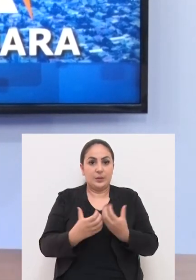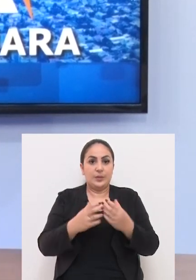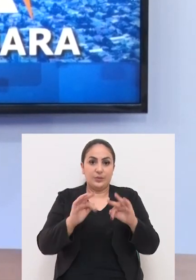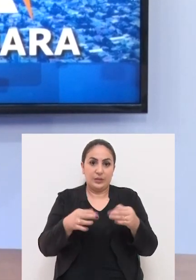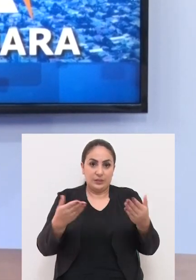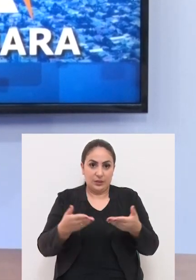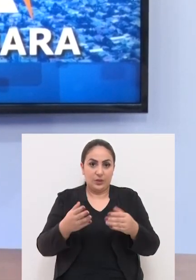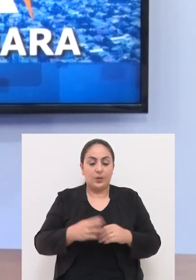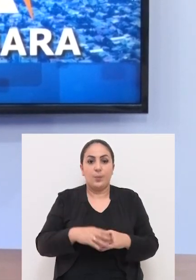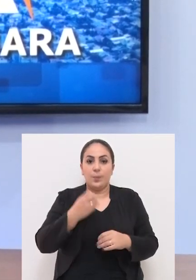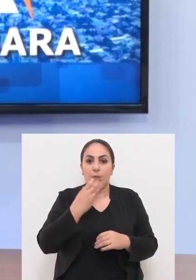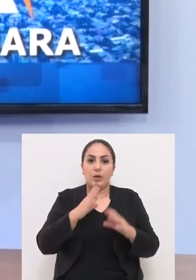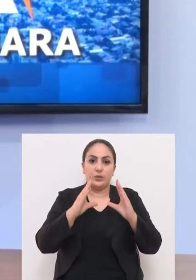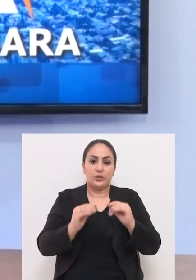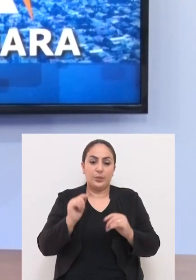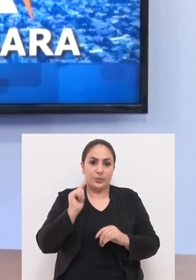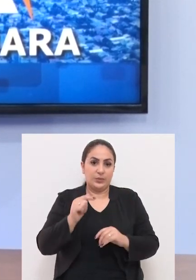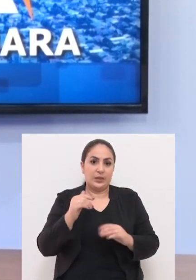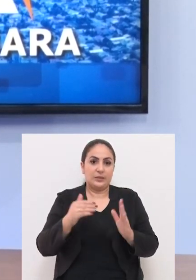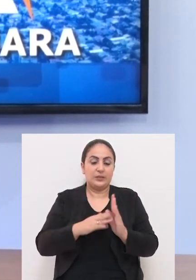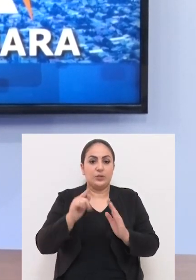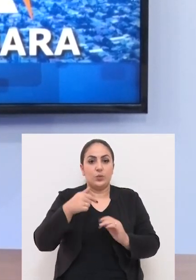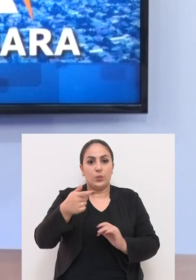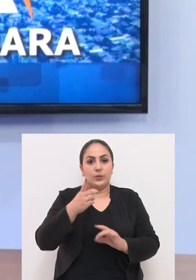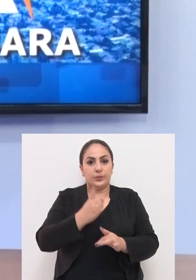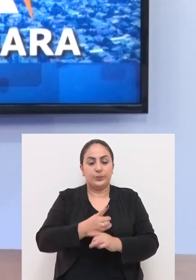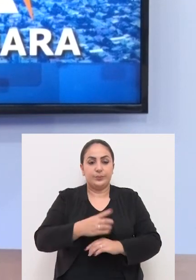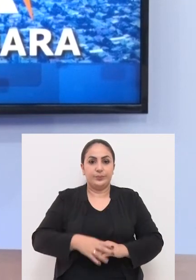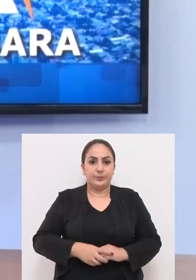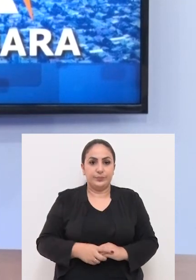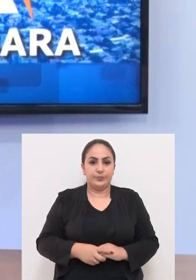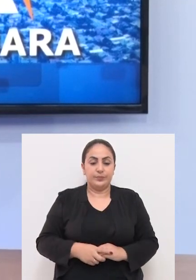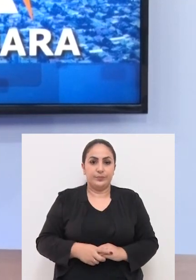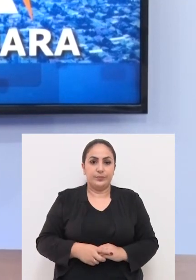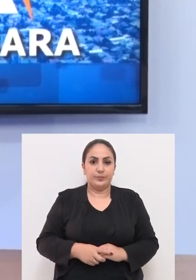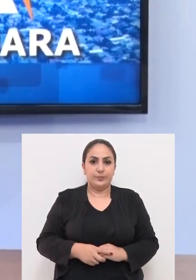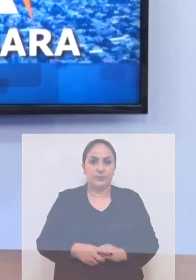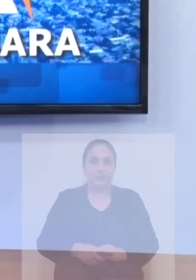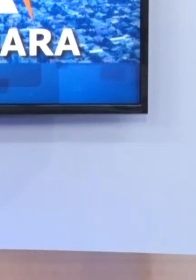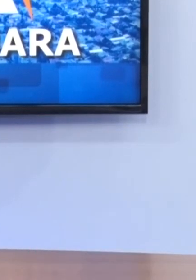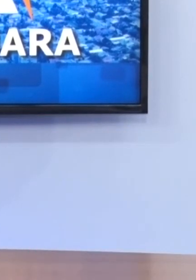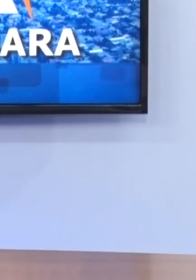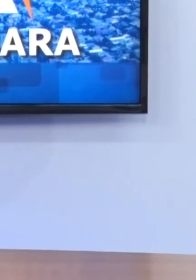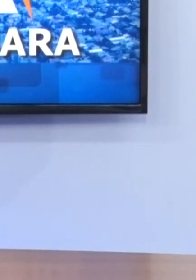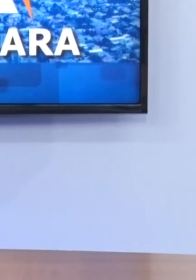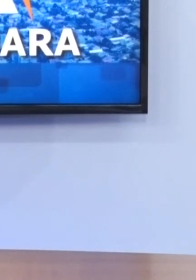o Jornal da Câmara termina aqui. Uma boa noite para você e até a nossa próxima edição.